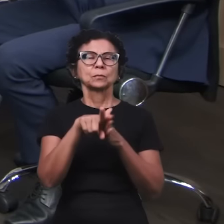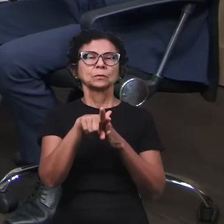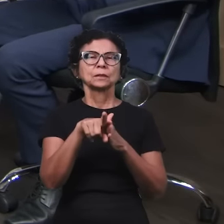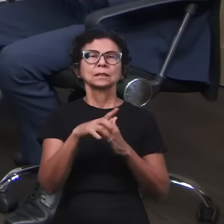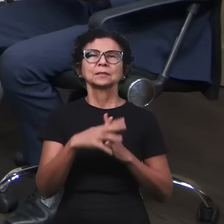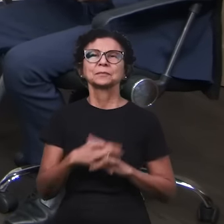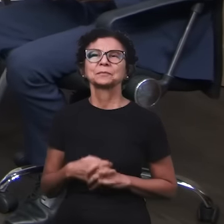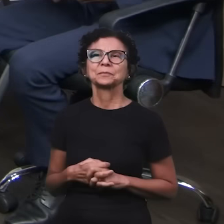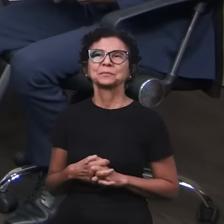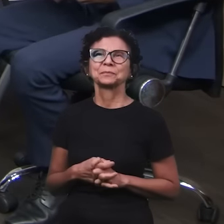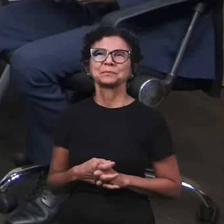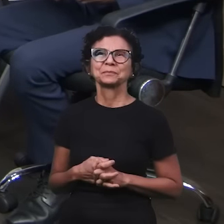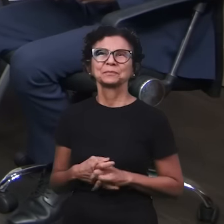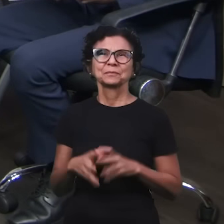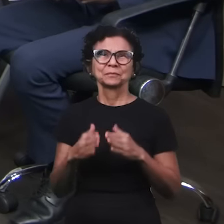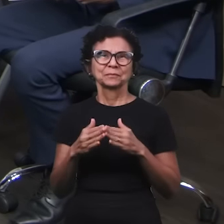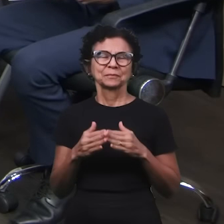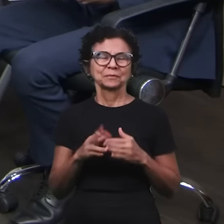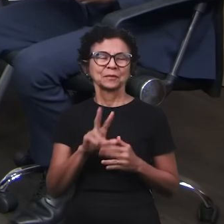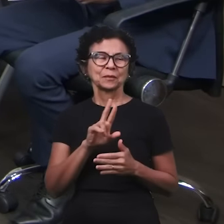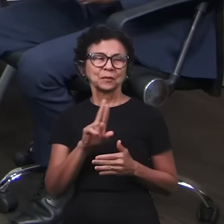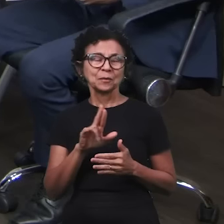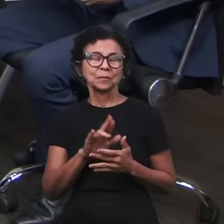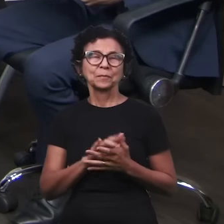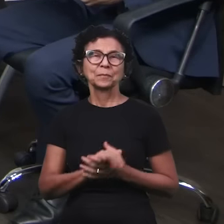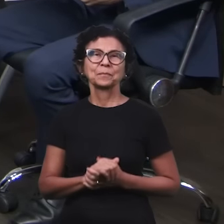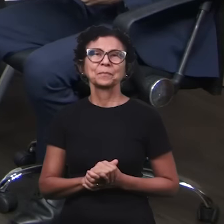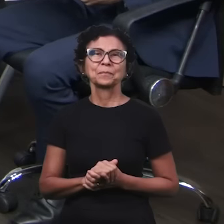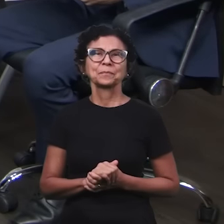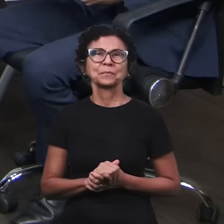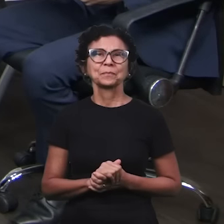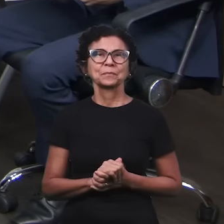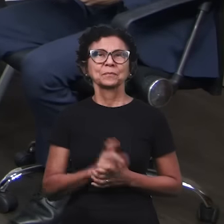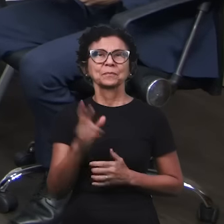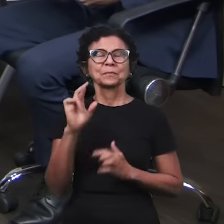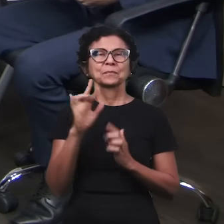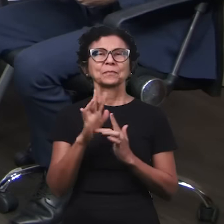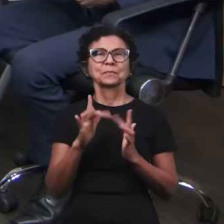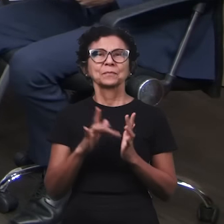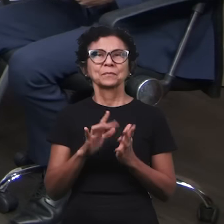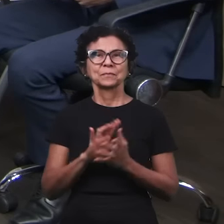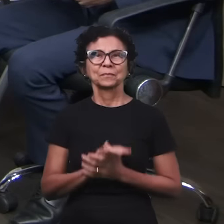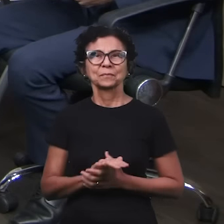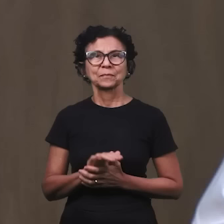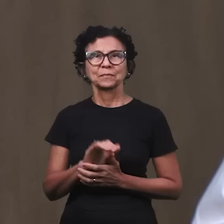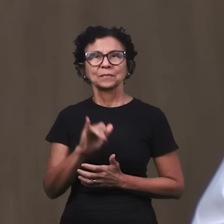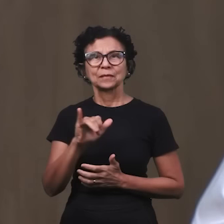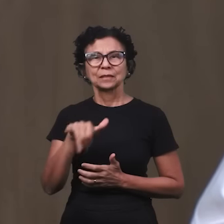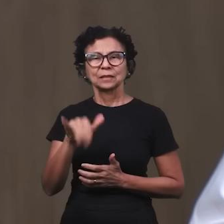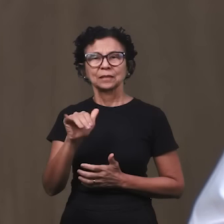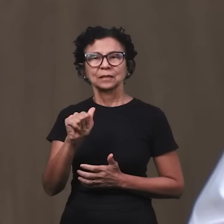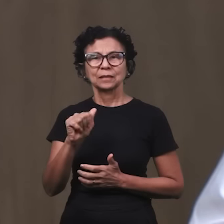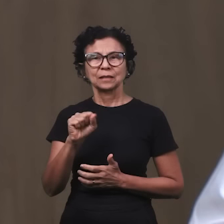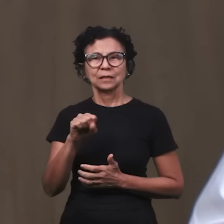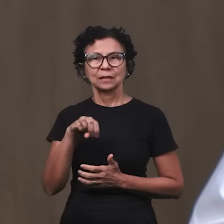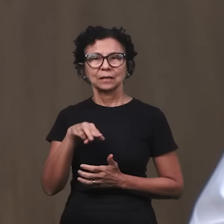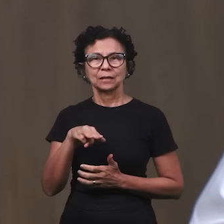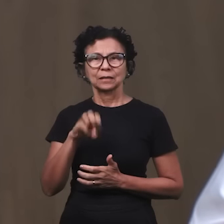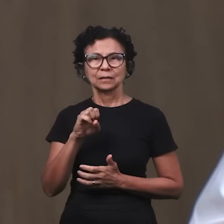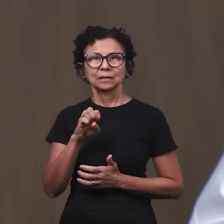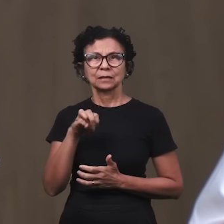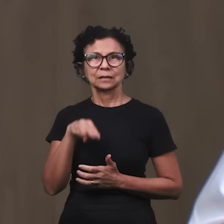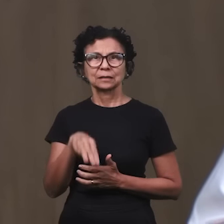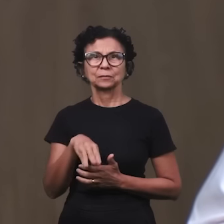estúdio. Por favor, pode se apresentar e fazer a sua pergunta. Paz do Senhor Jesus, irmãos. Meu nome é Yasmin, sou da igreja de